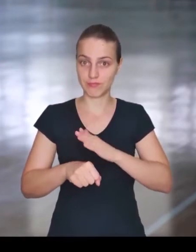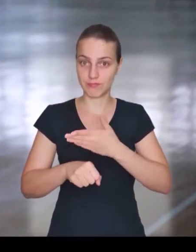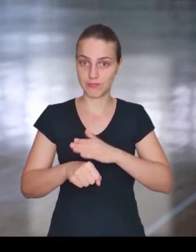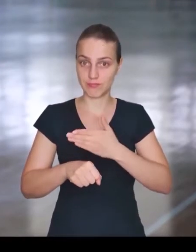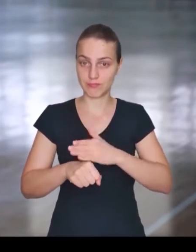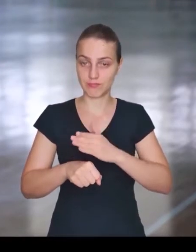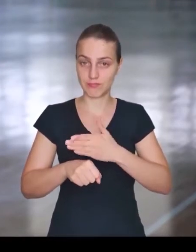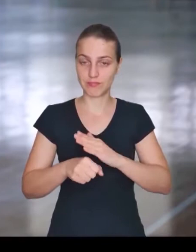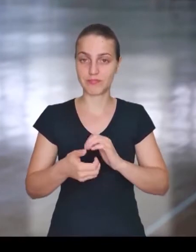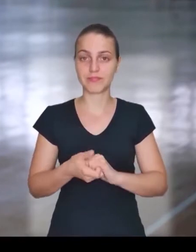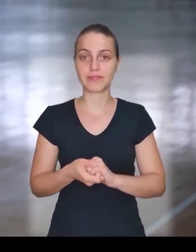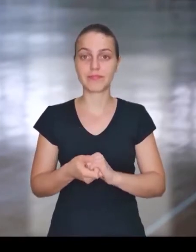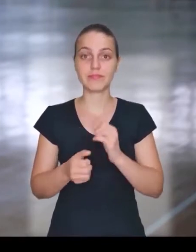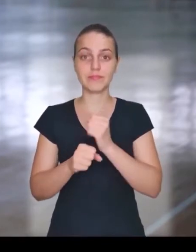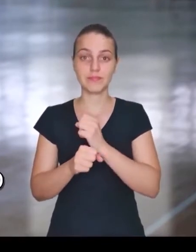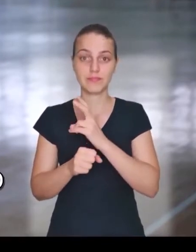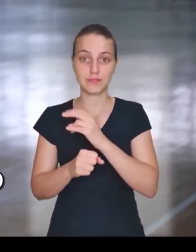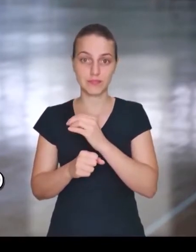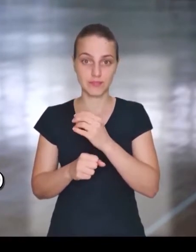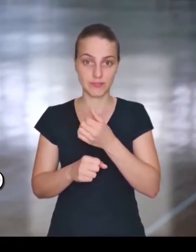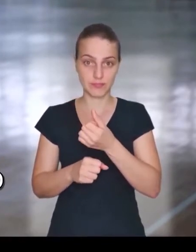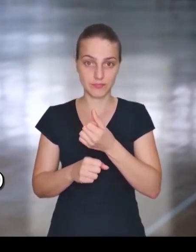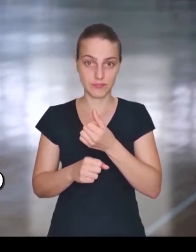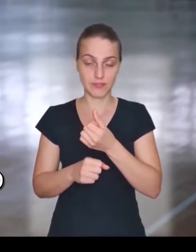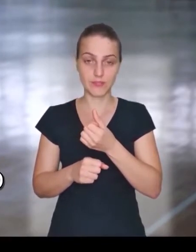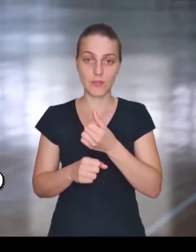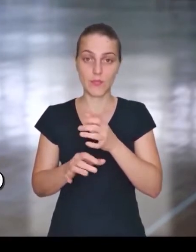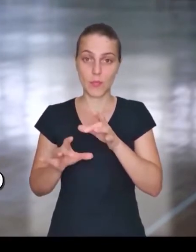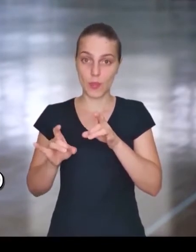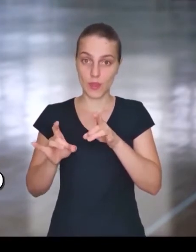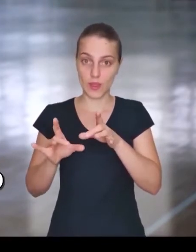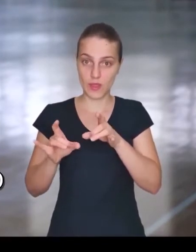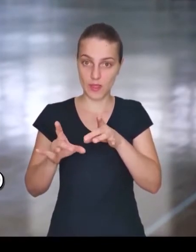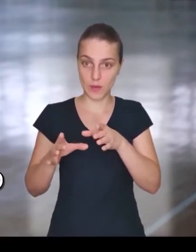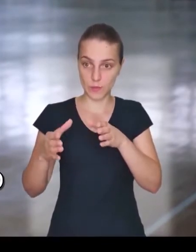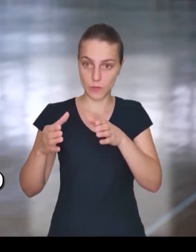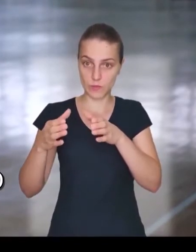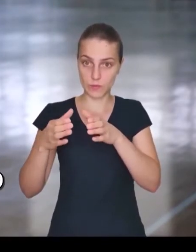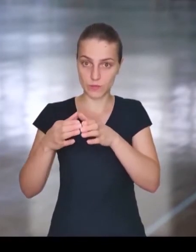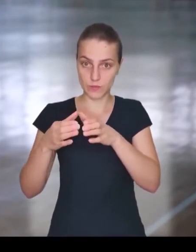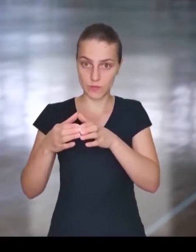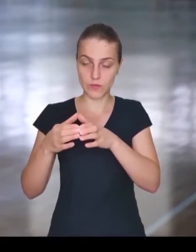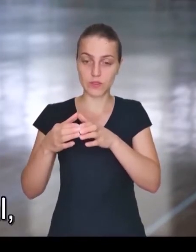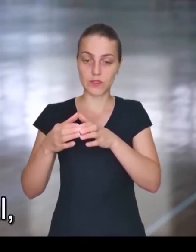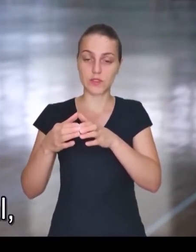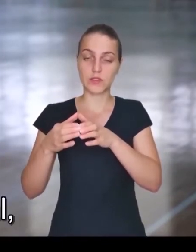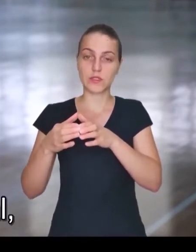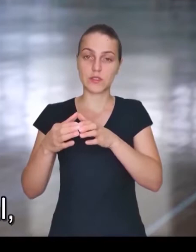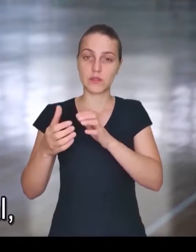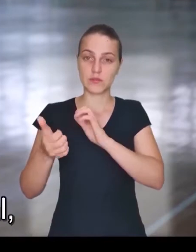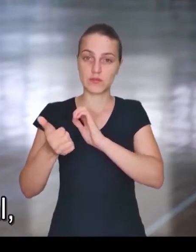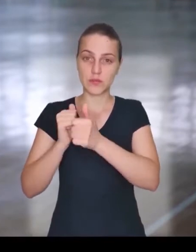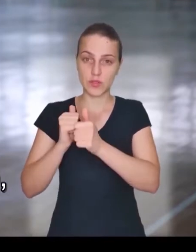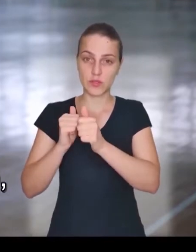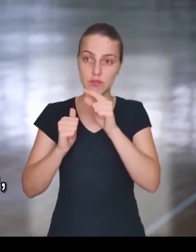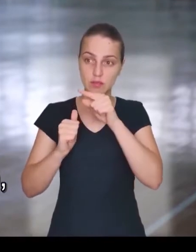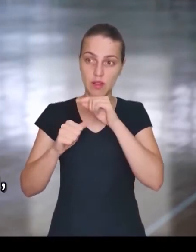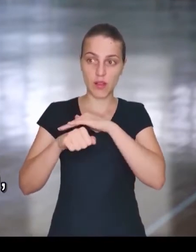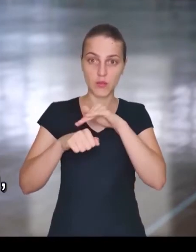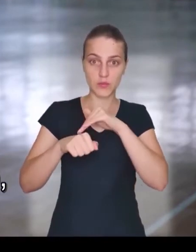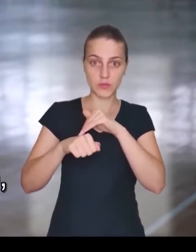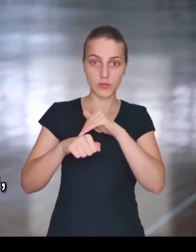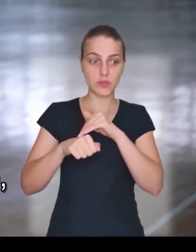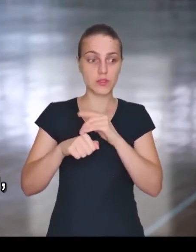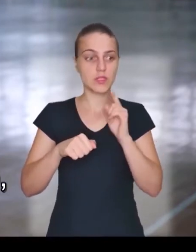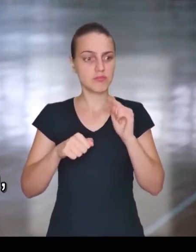né, em 2006, nesse campeonato brasileiro, o técnico da seleção, que era técnico de um dos clubes lá, conversou comigo um pouco, tal, falou, legal, você tem